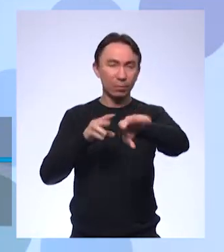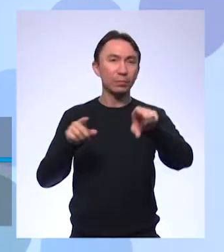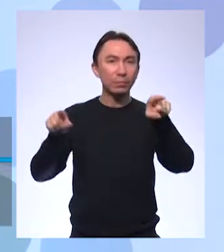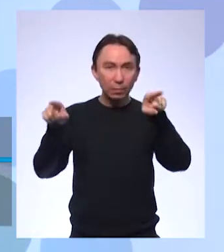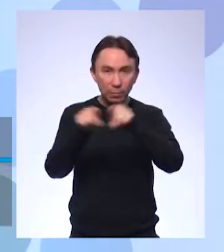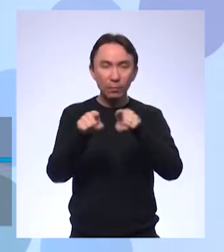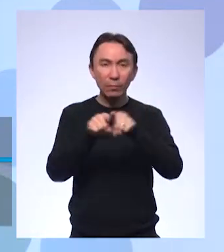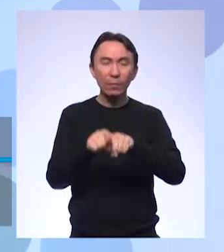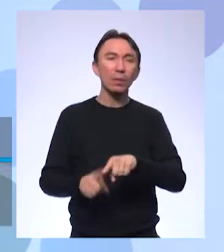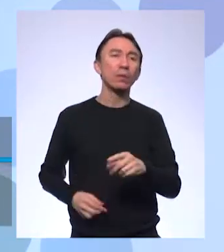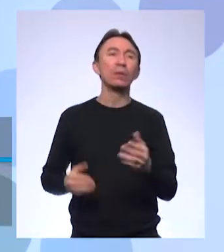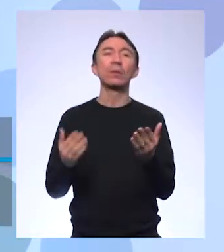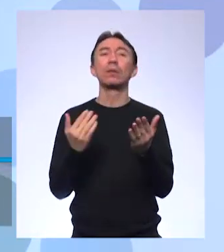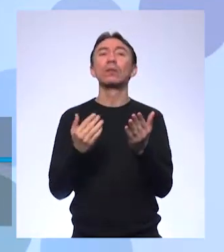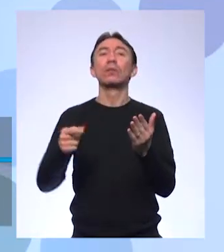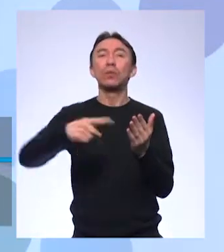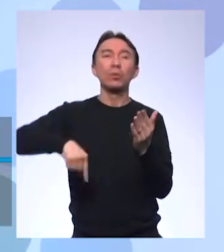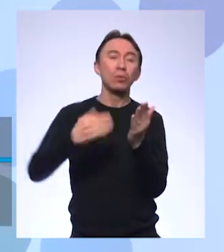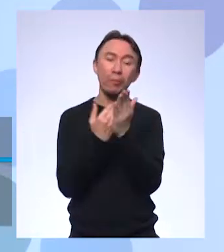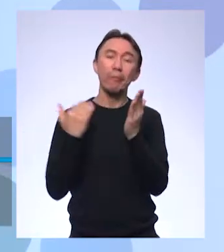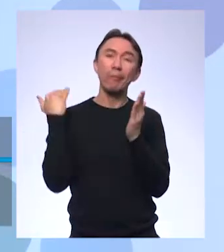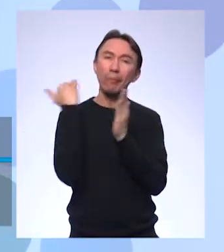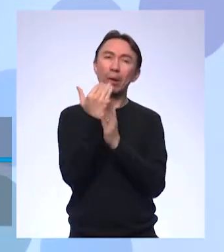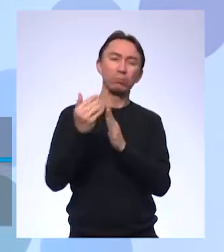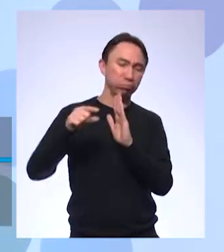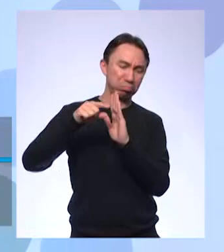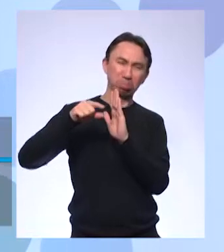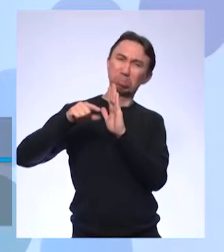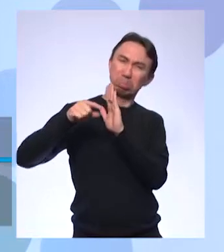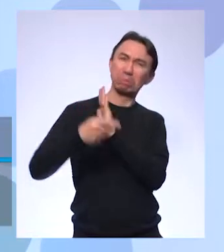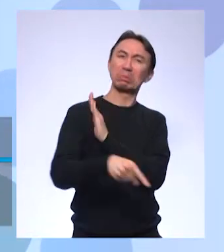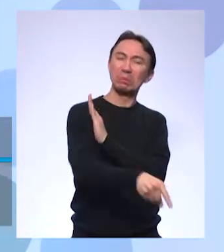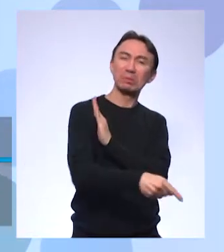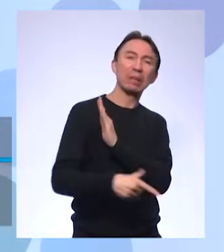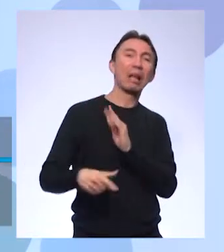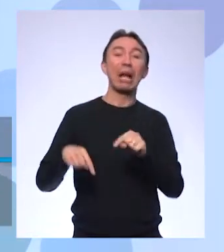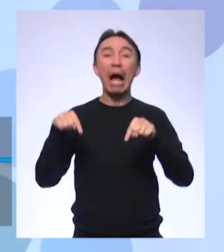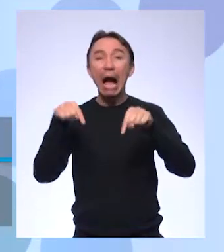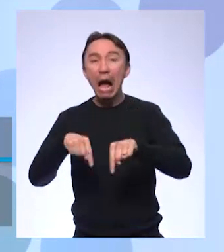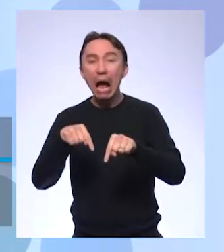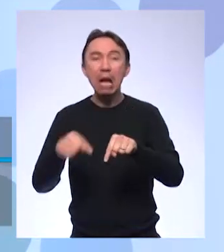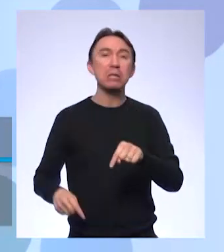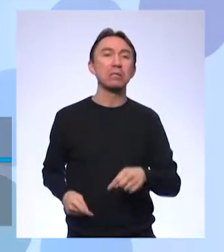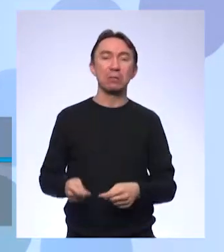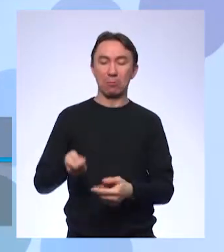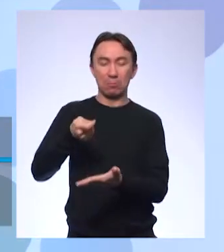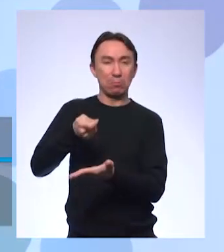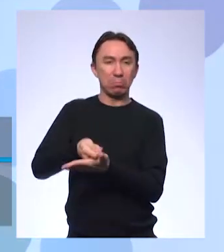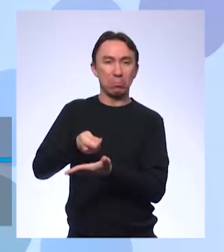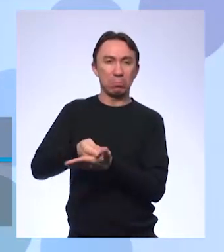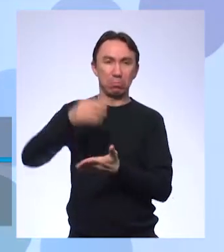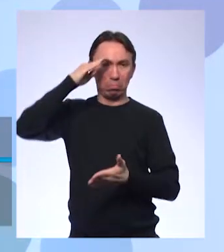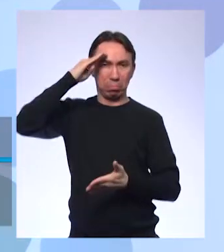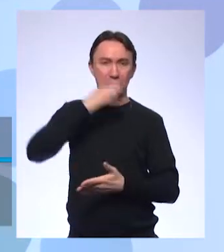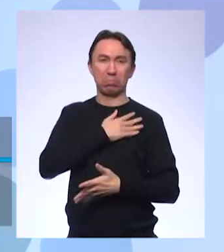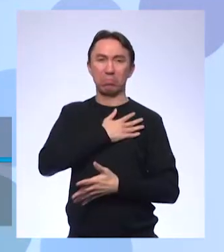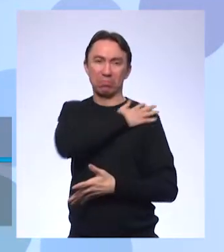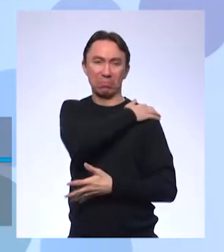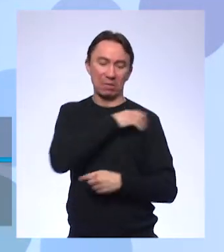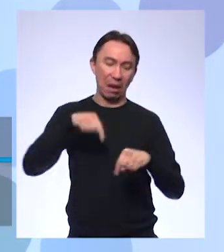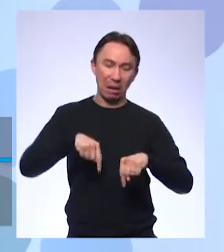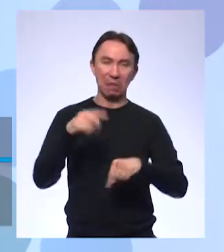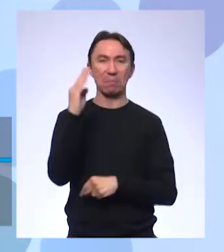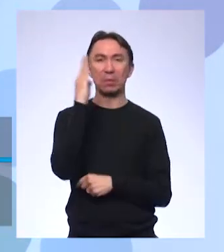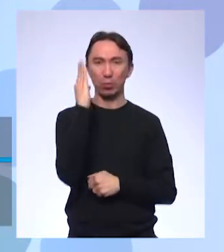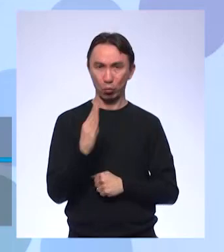falaremos com maior profundidade somente sobre o processo das ditaduras aqui no Brasil. Vamos começar,